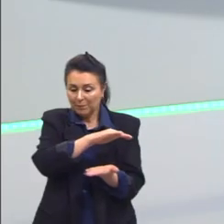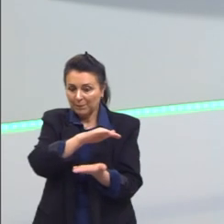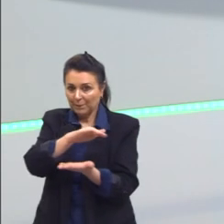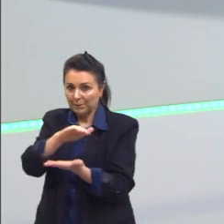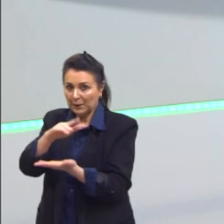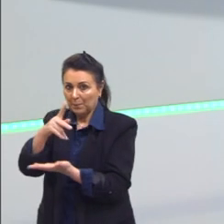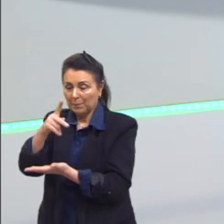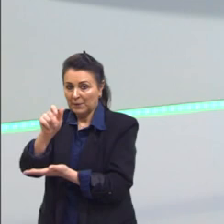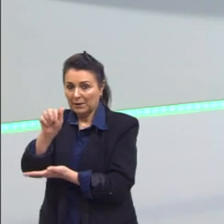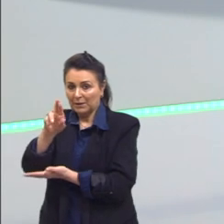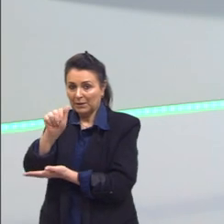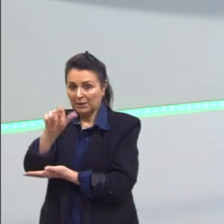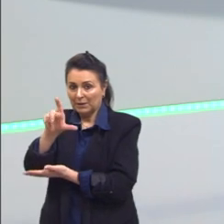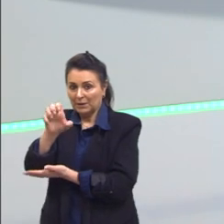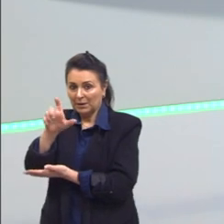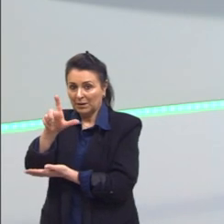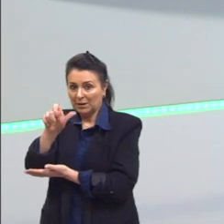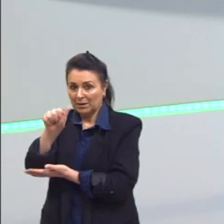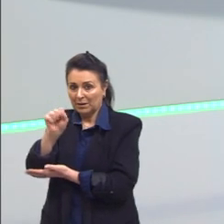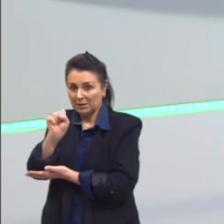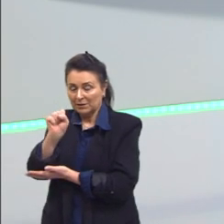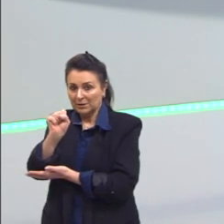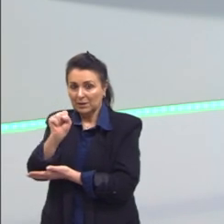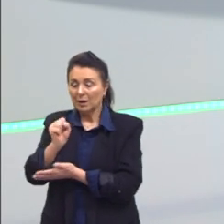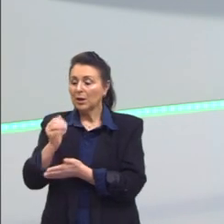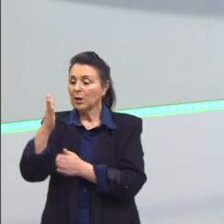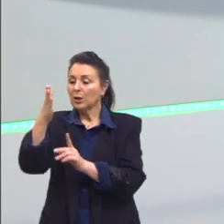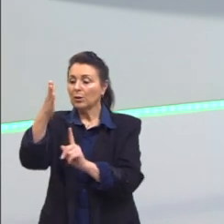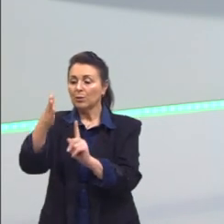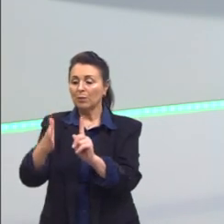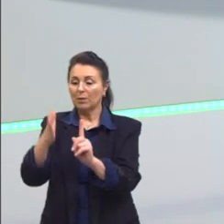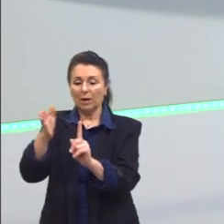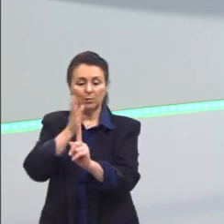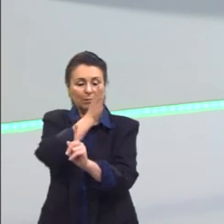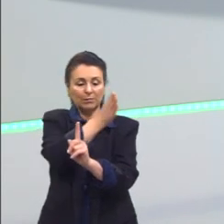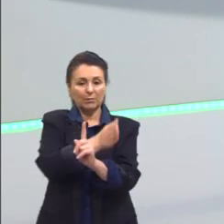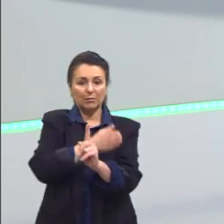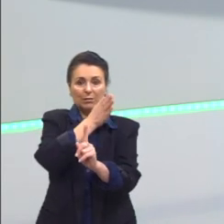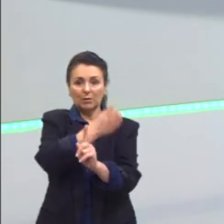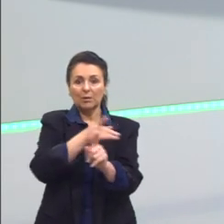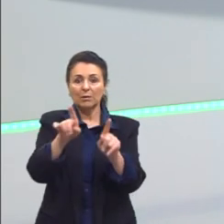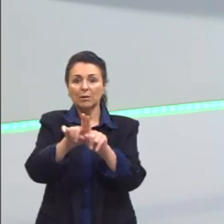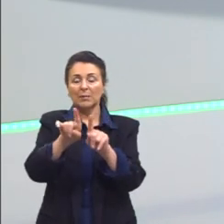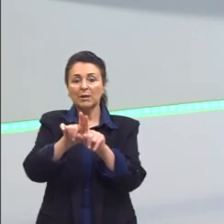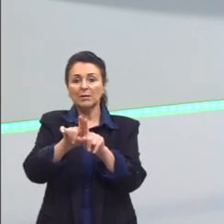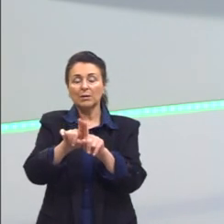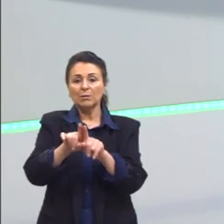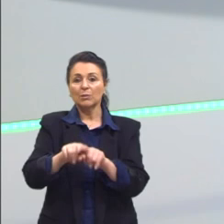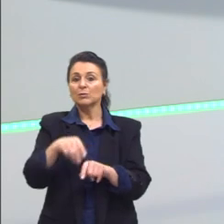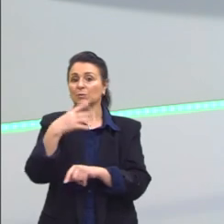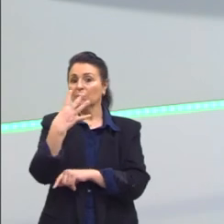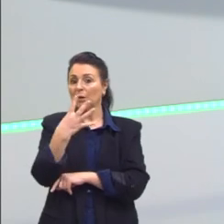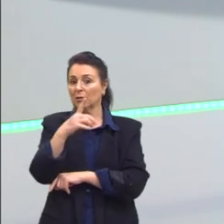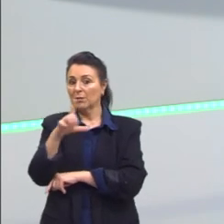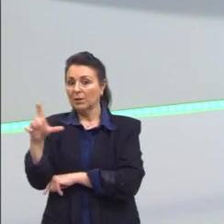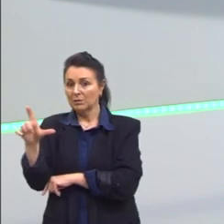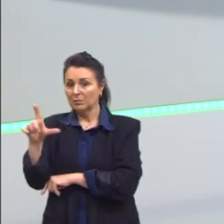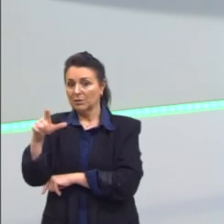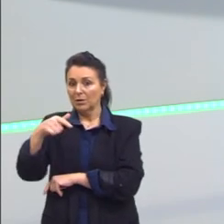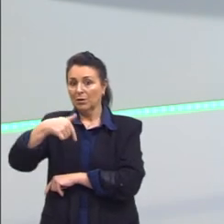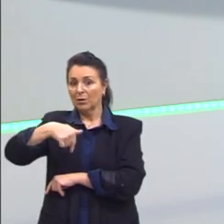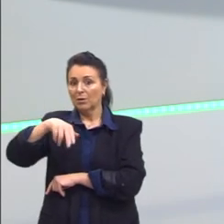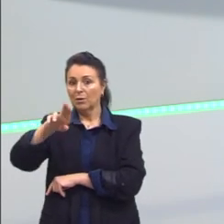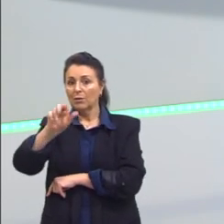e as faces laterais seriam tão quadriláteros né mas nós sabemos que um quadrilátero quando